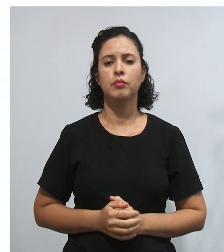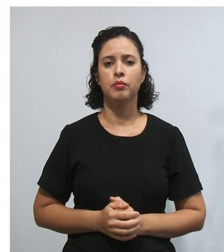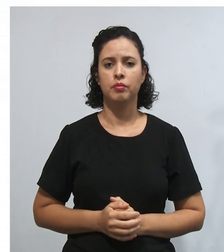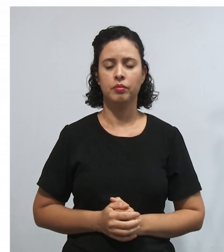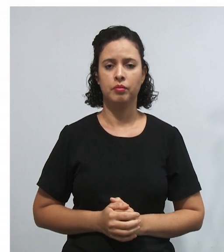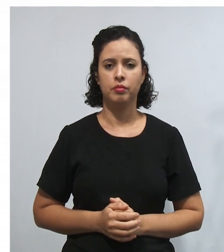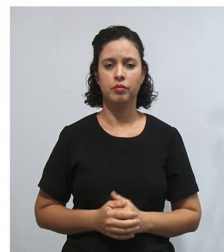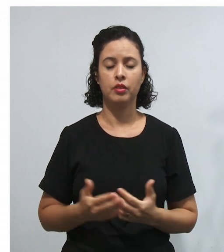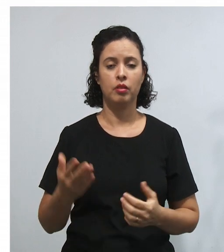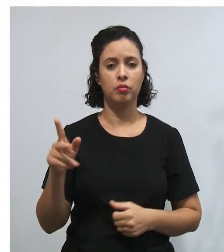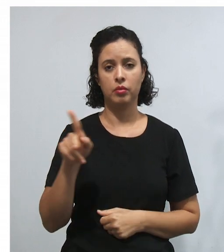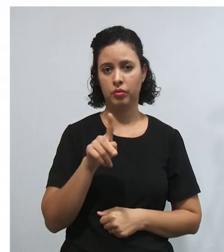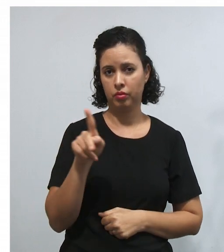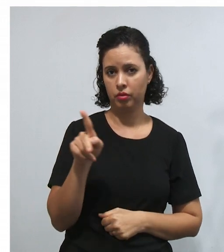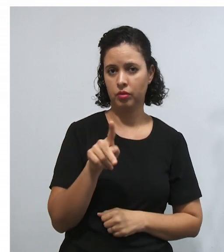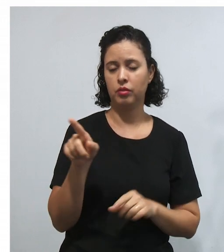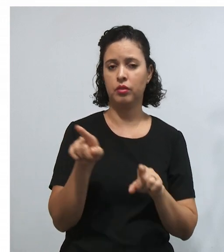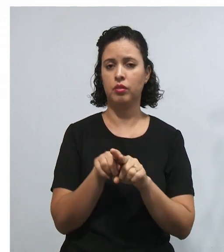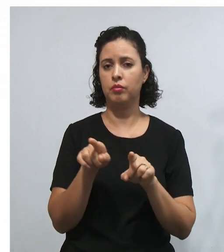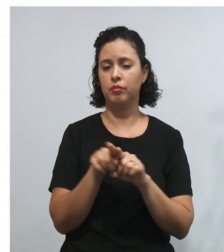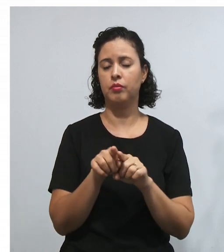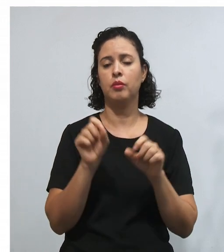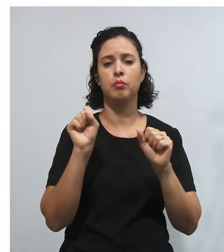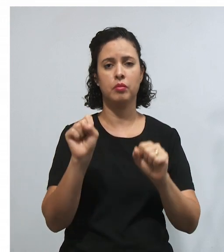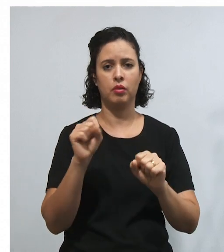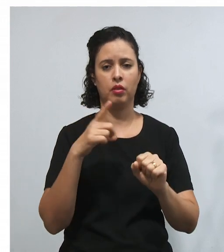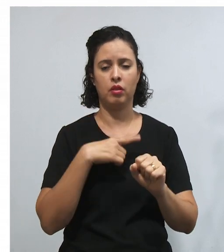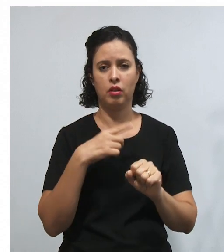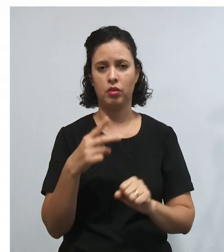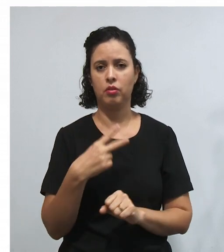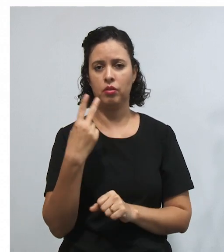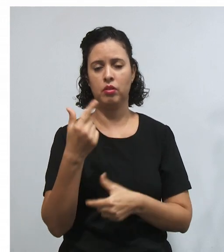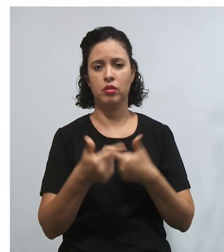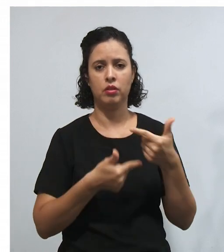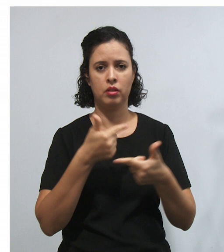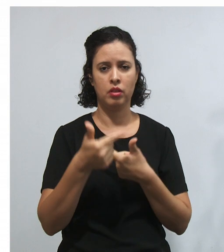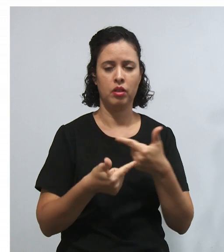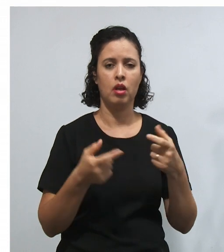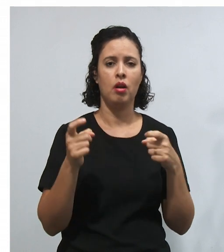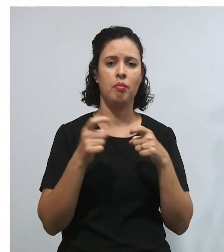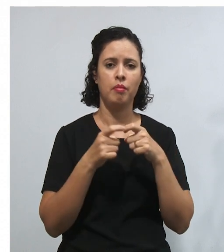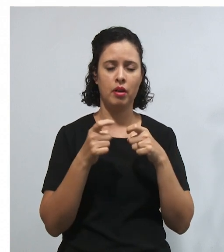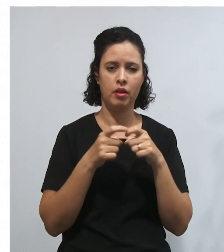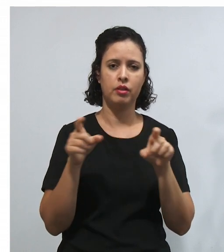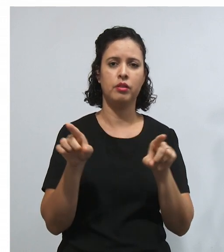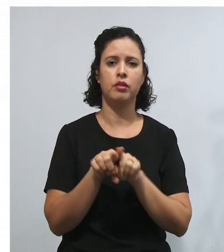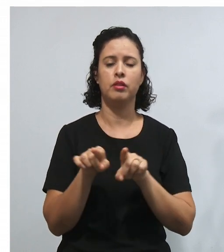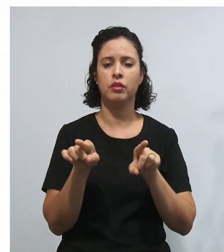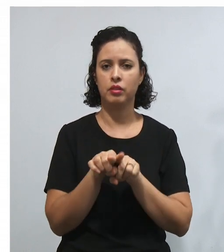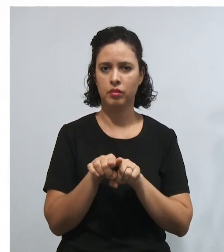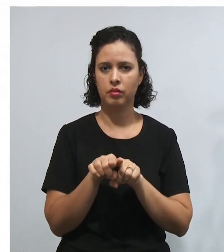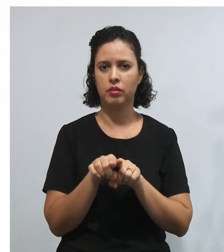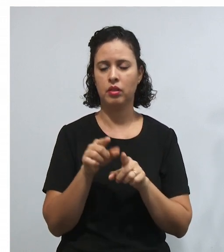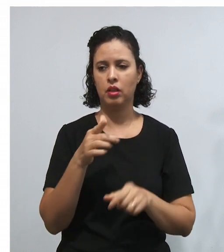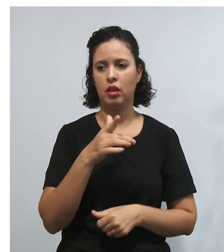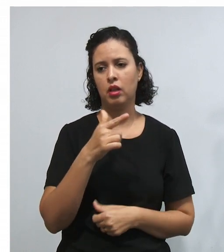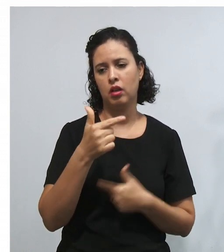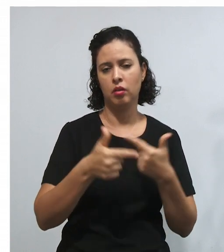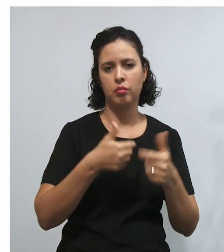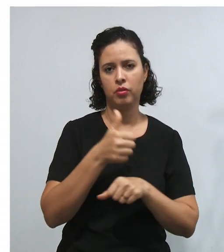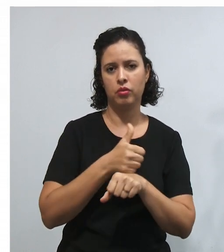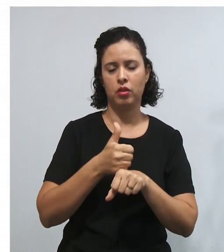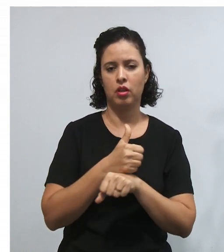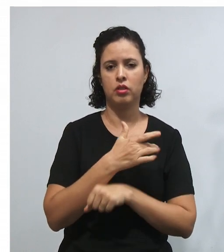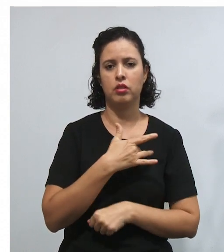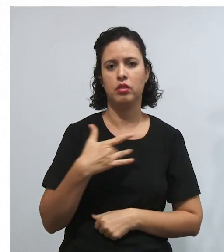bem tranquilinho, o professor pode ter 2 cargos, médico, por exemplo, também pode ter 2 cargos, que são os profissionais da saúde,